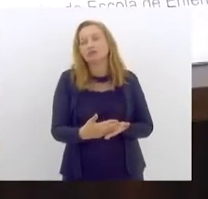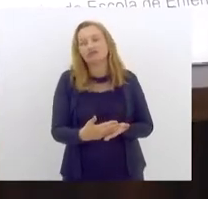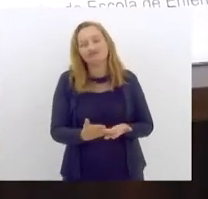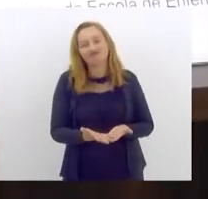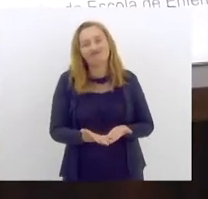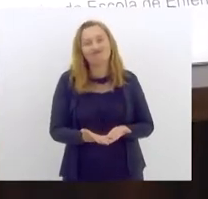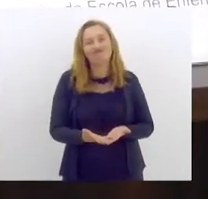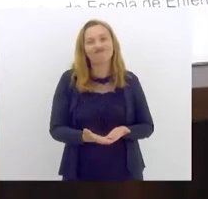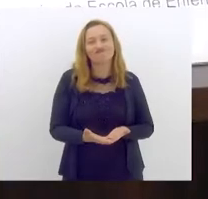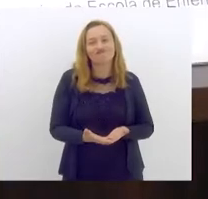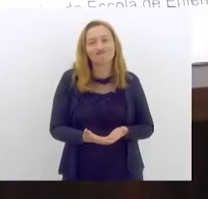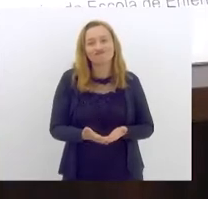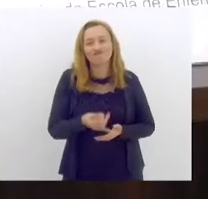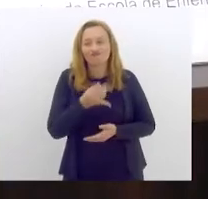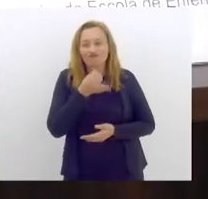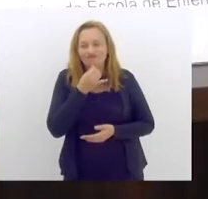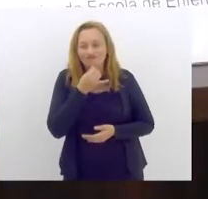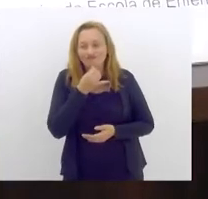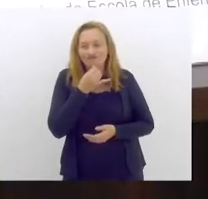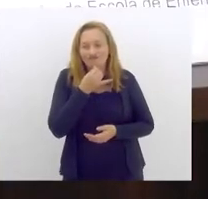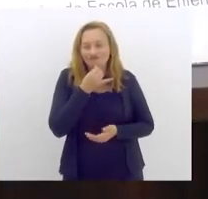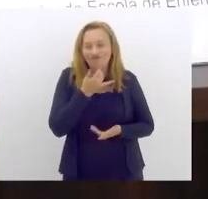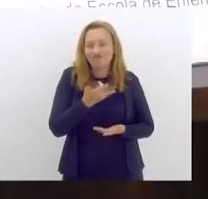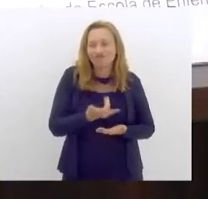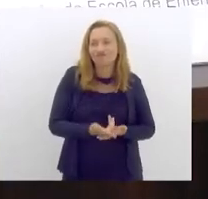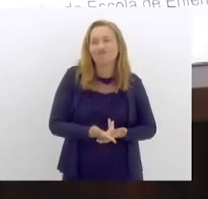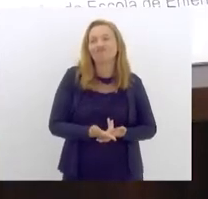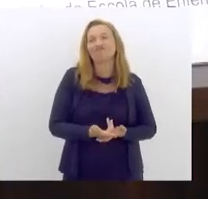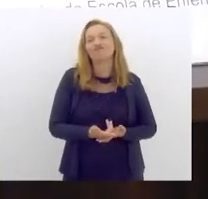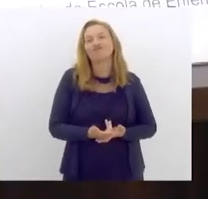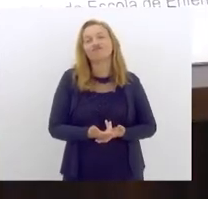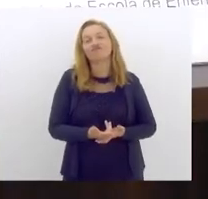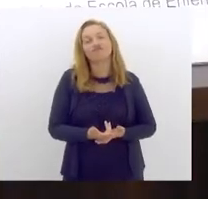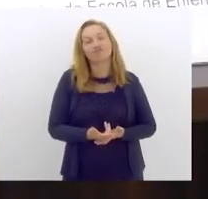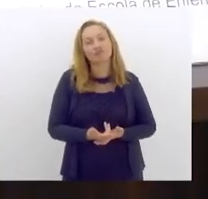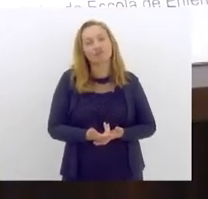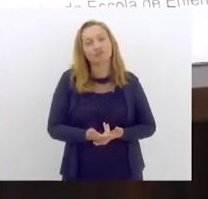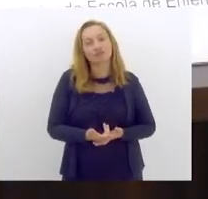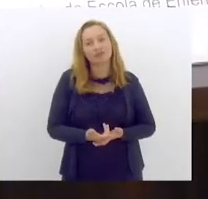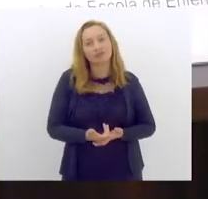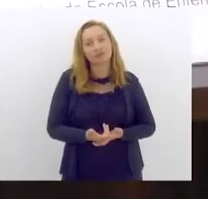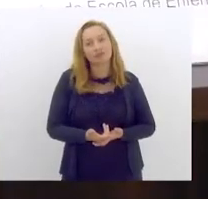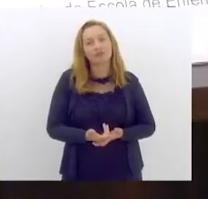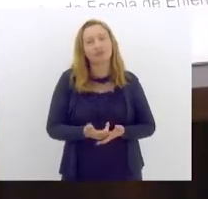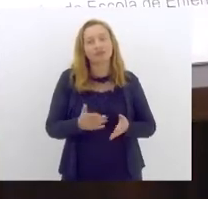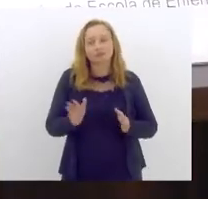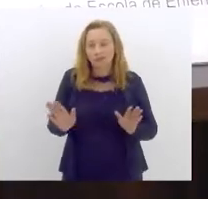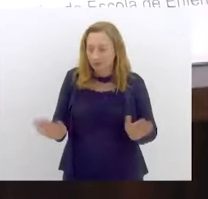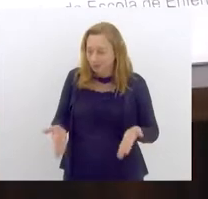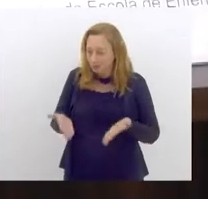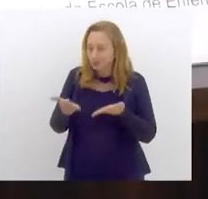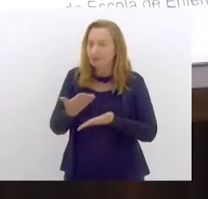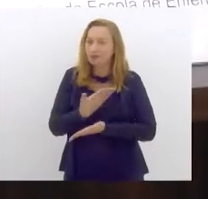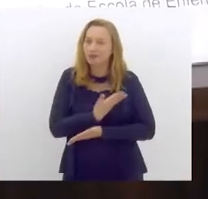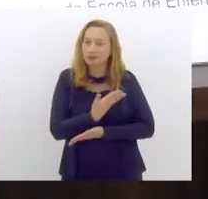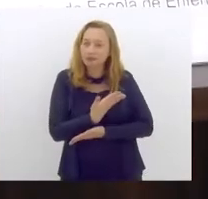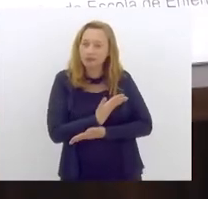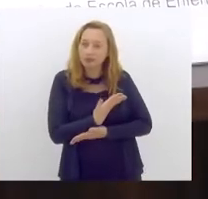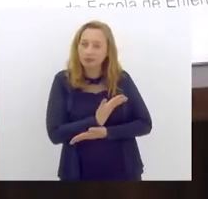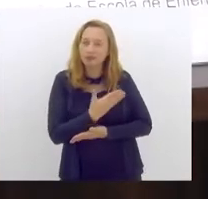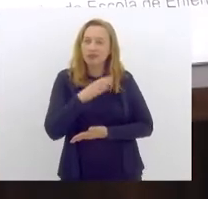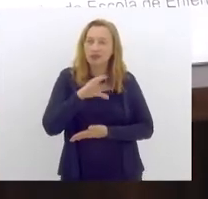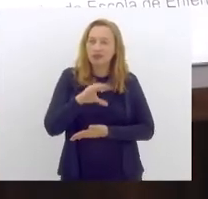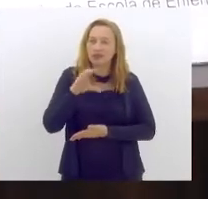ele retardar as primeiras providências eu fui incentivada por uma colega